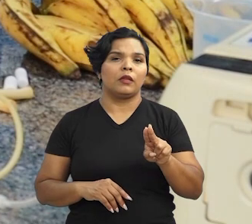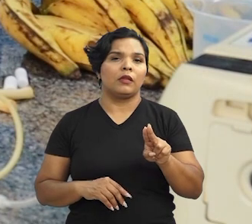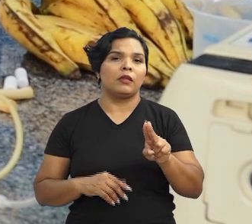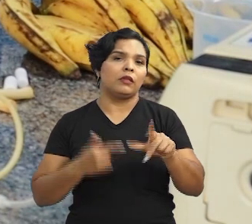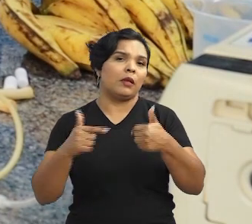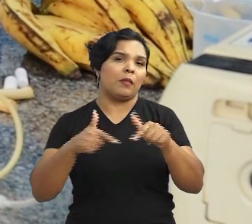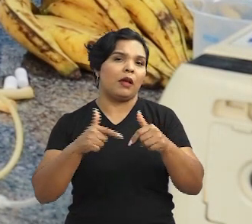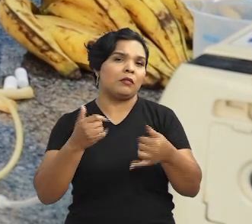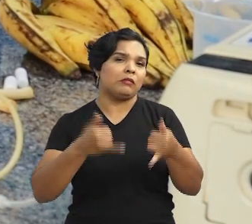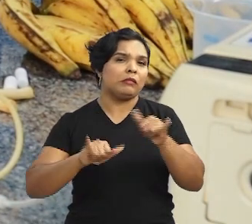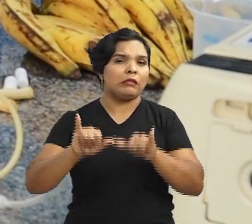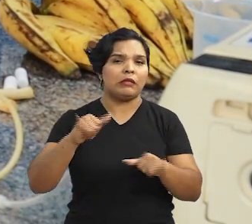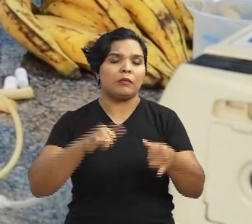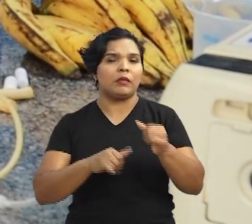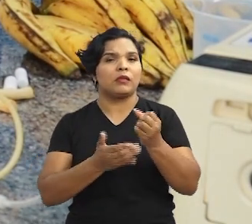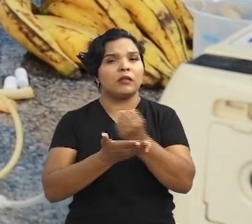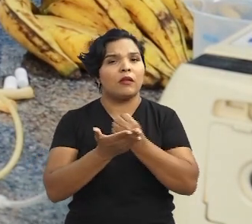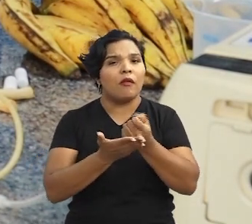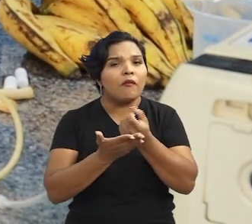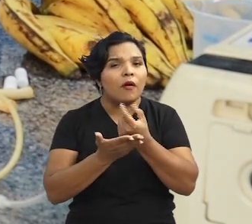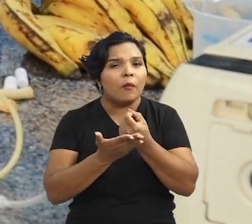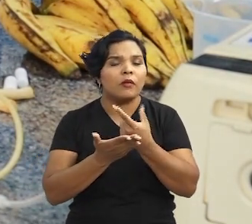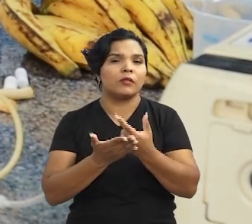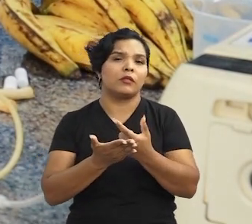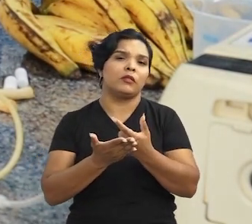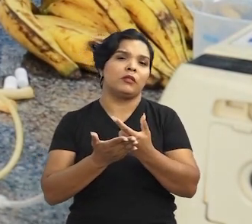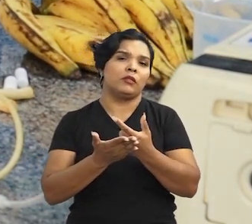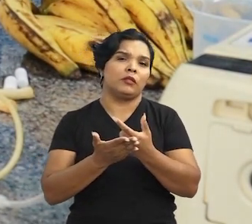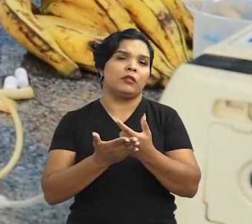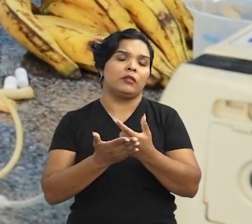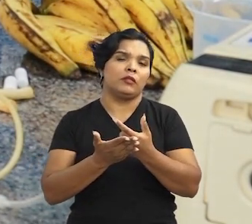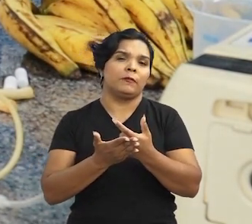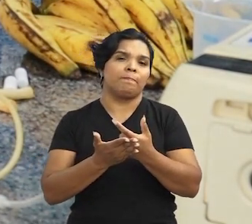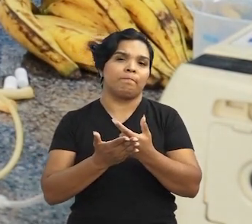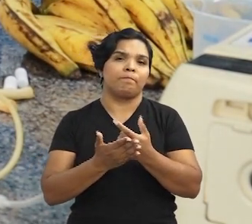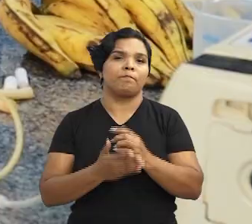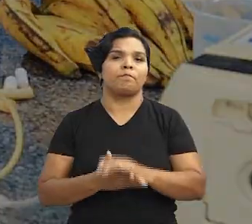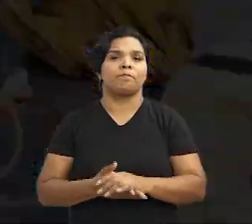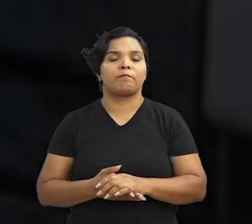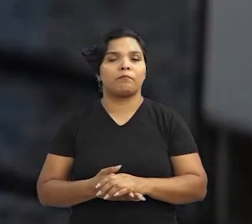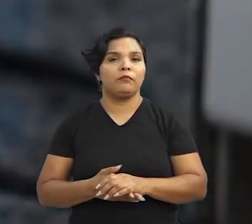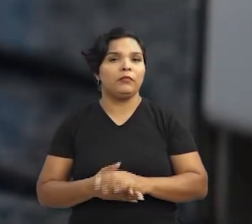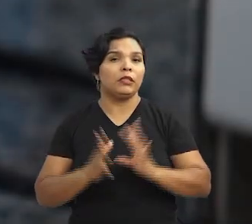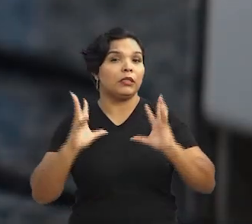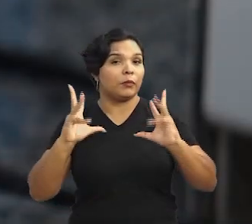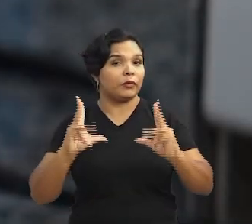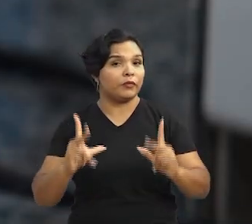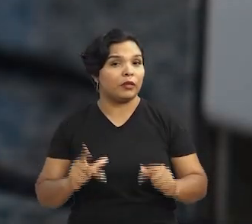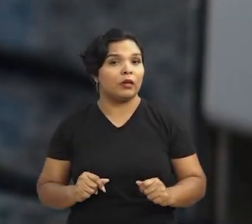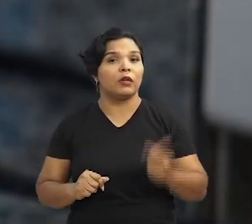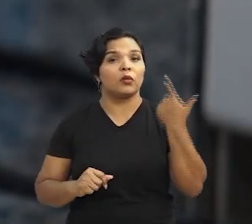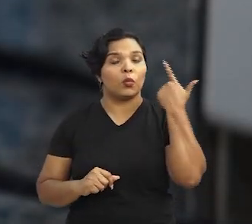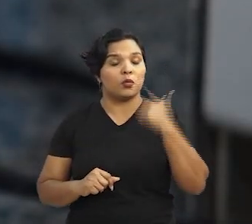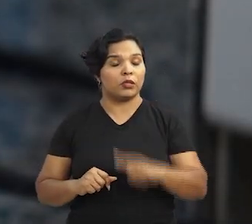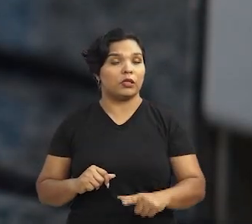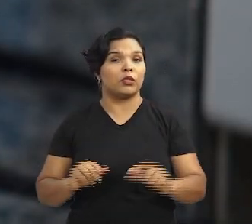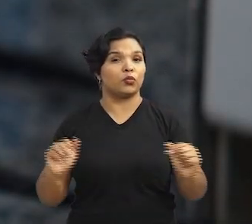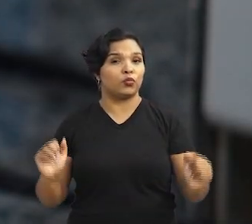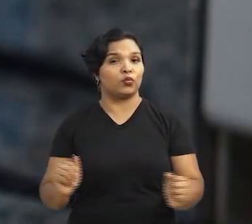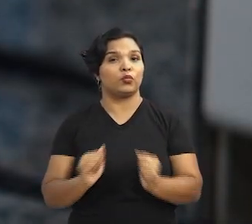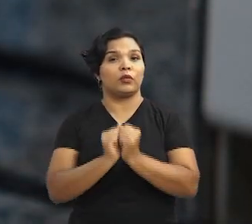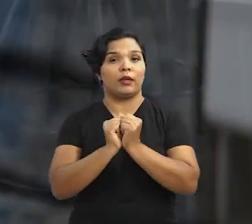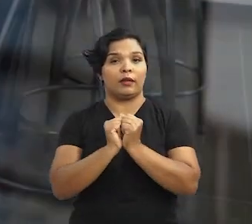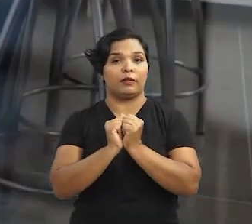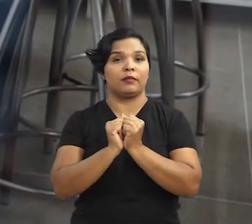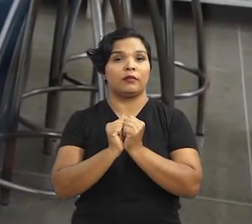atividades mais finas, né, de química farmacêutica mais fina, que seriam etapas subsequentes. A gente está purificando, a gente está